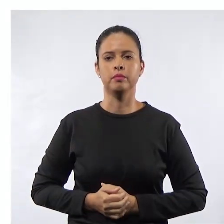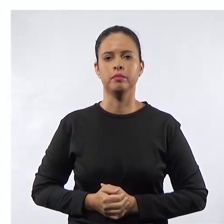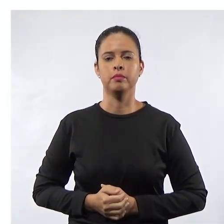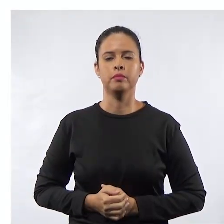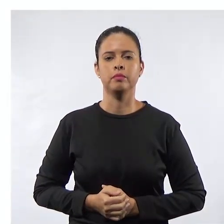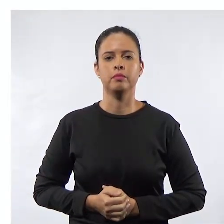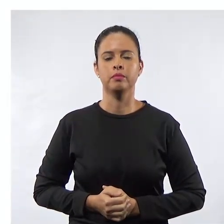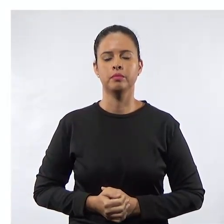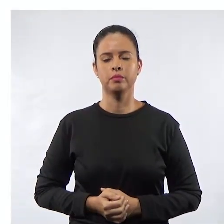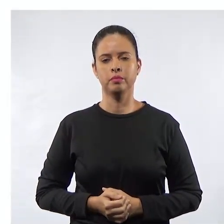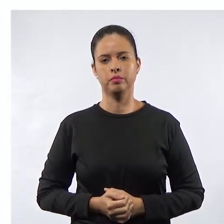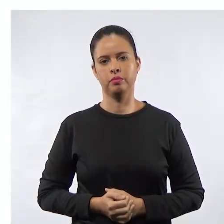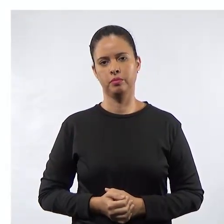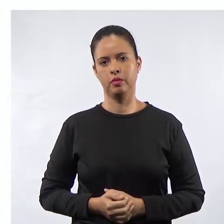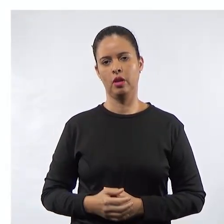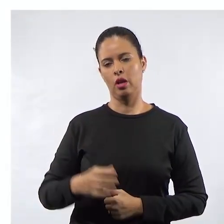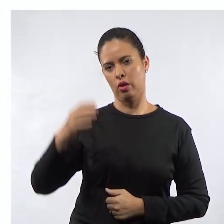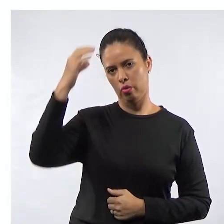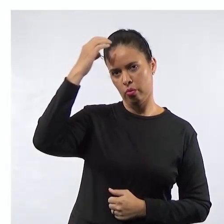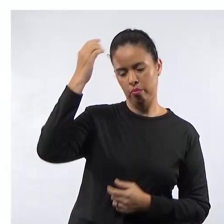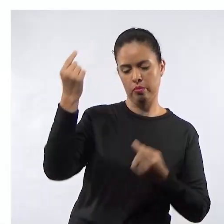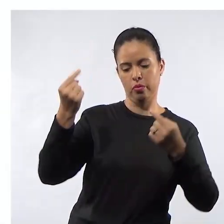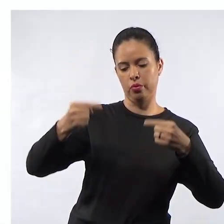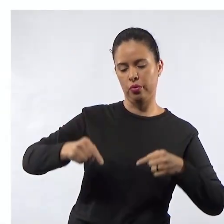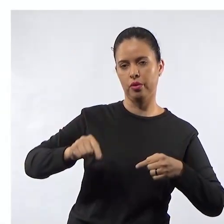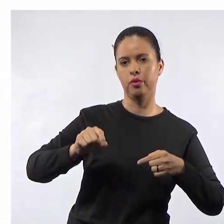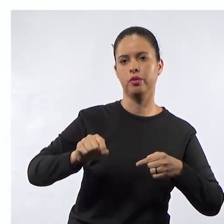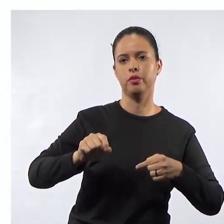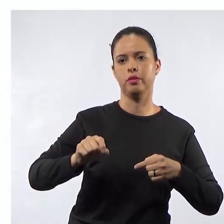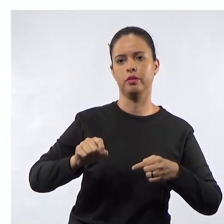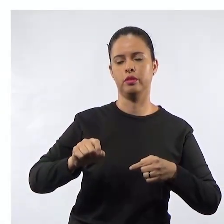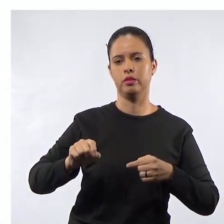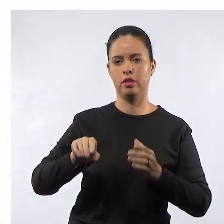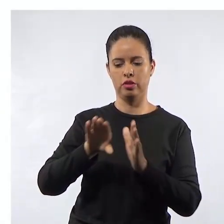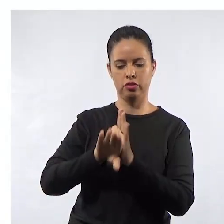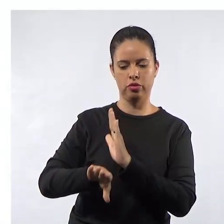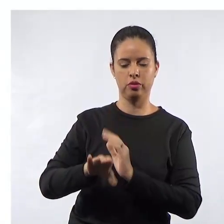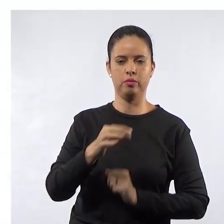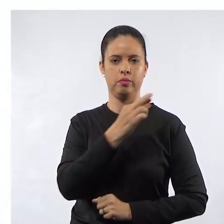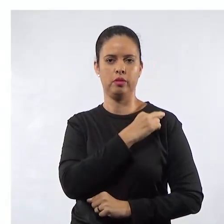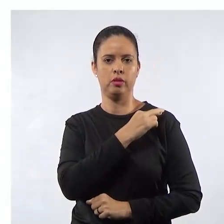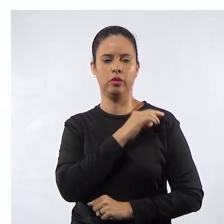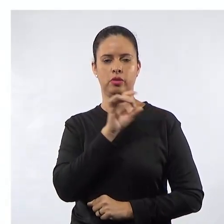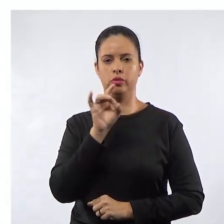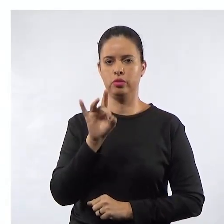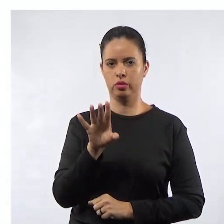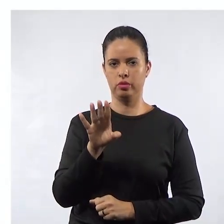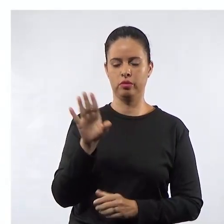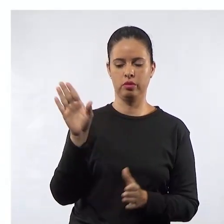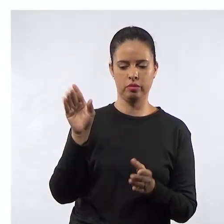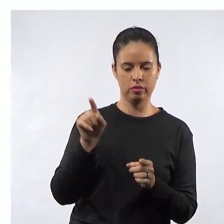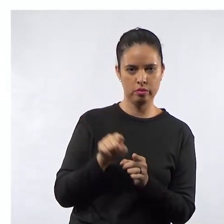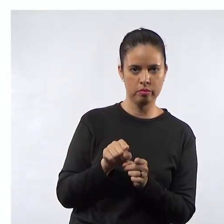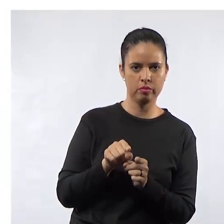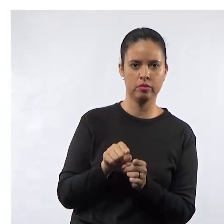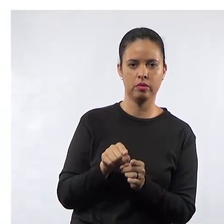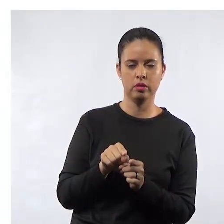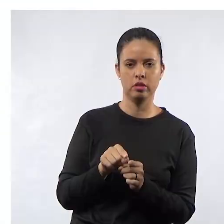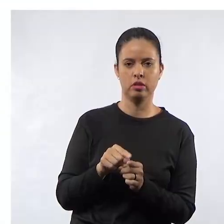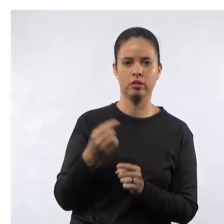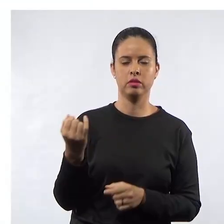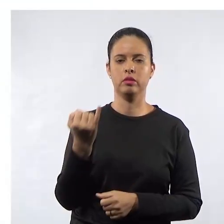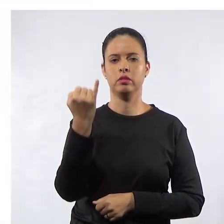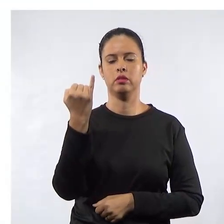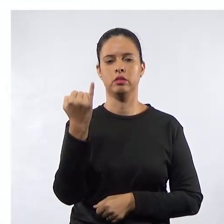Então, a culpa concorrente não excluirá a responsabilidade, apenas vai atenuar, tá? É importante